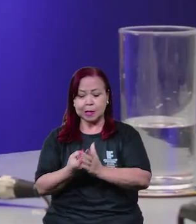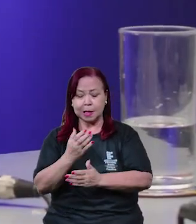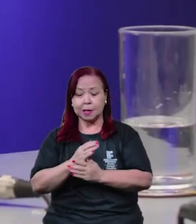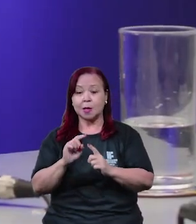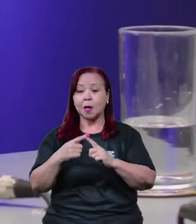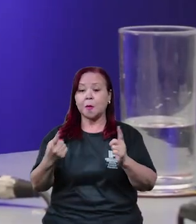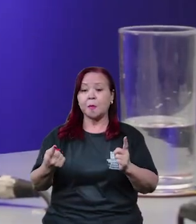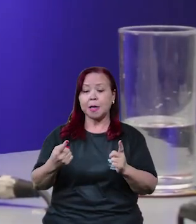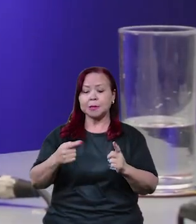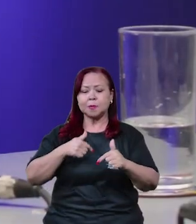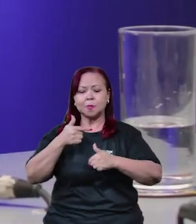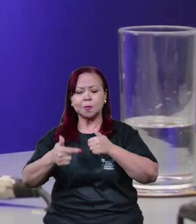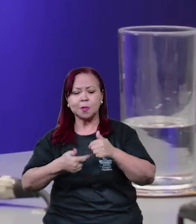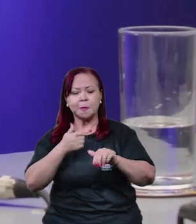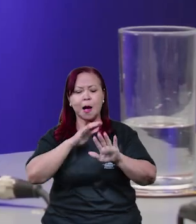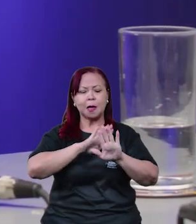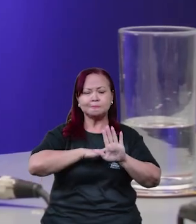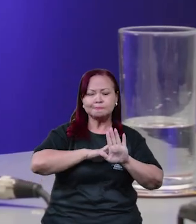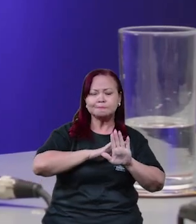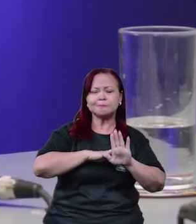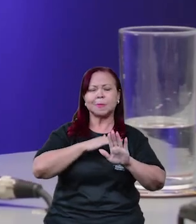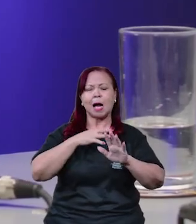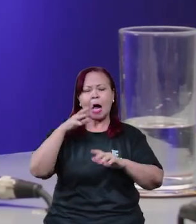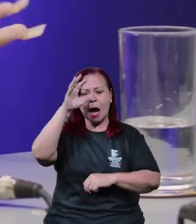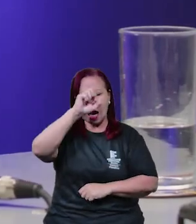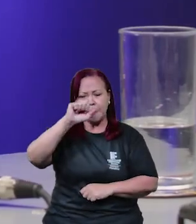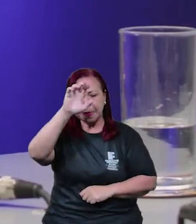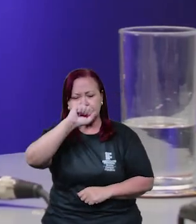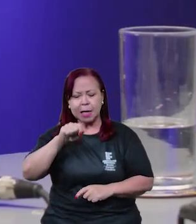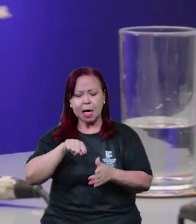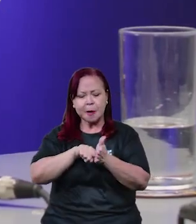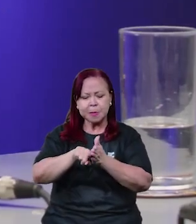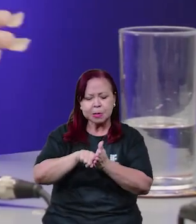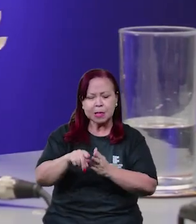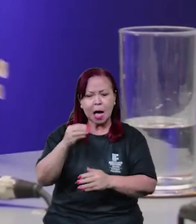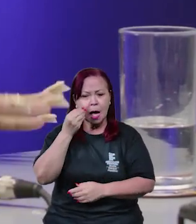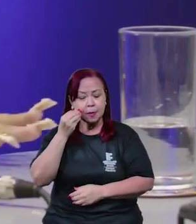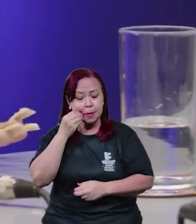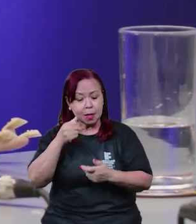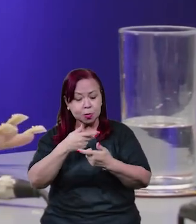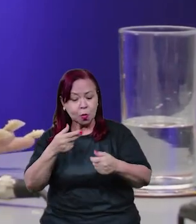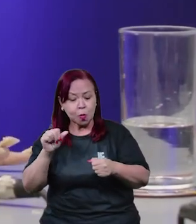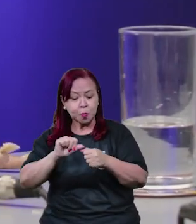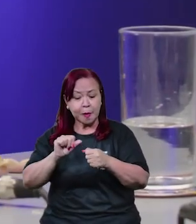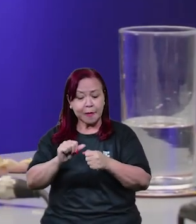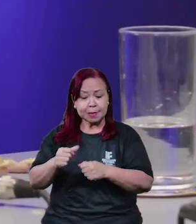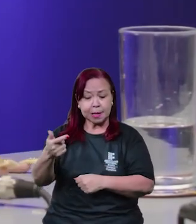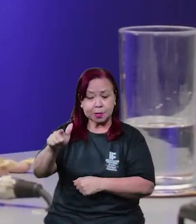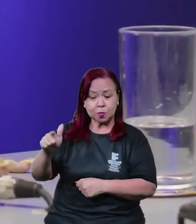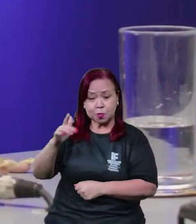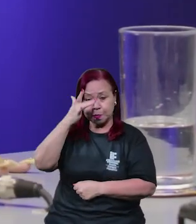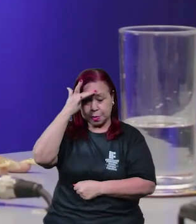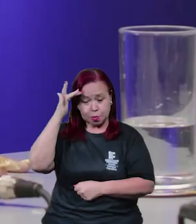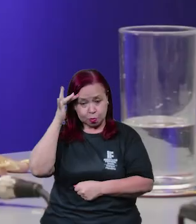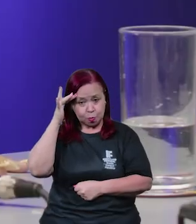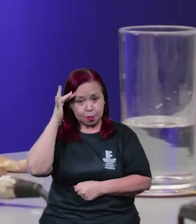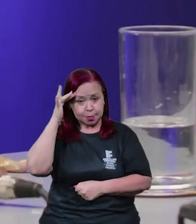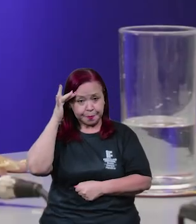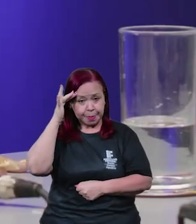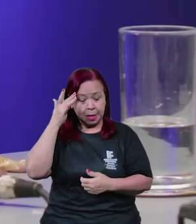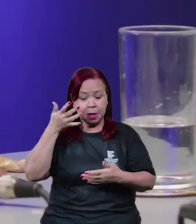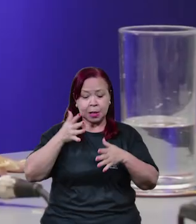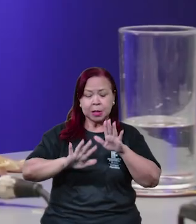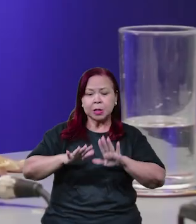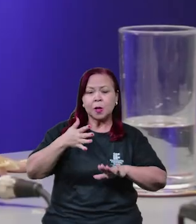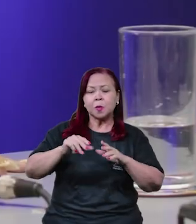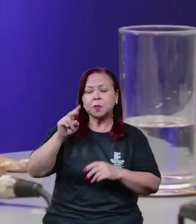de aprender, de pesquisar, de testar as coisas para poder reproduzir. E aí, muitas vezes